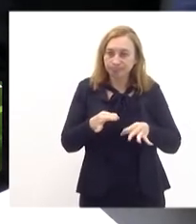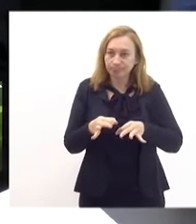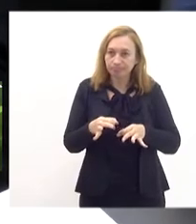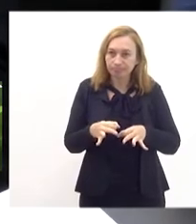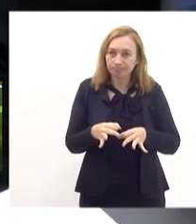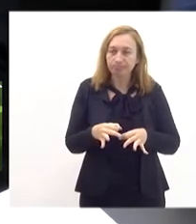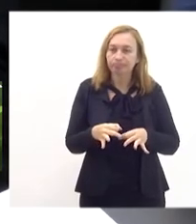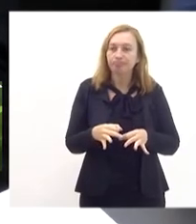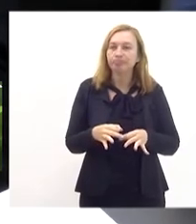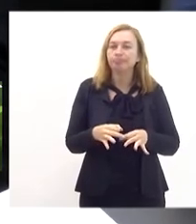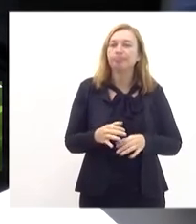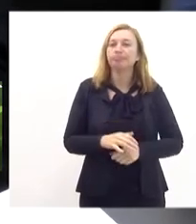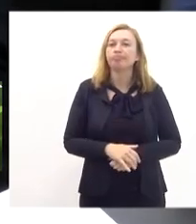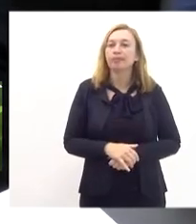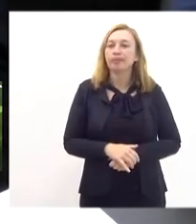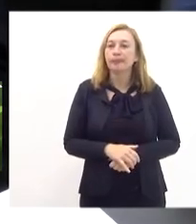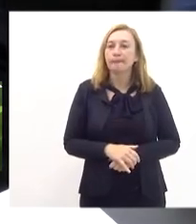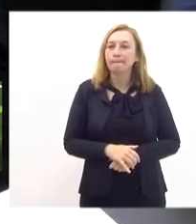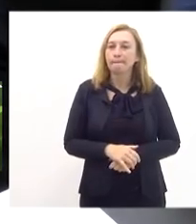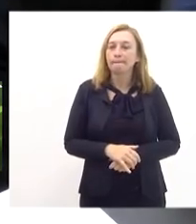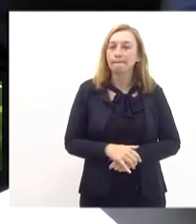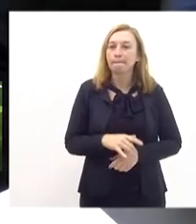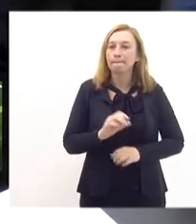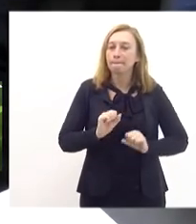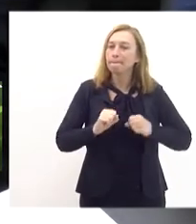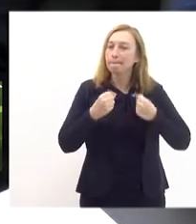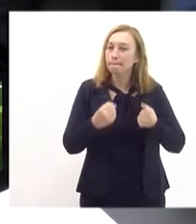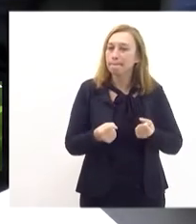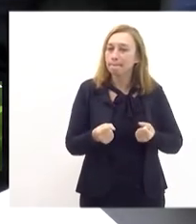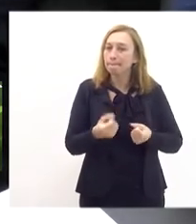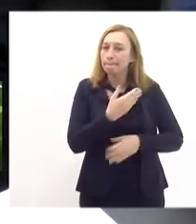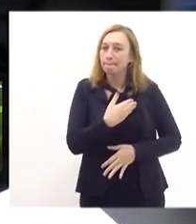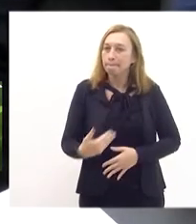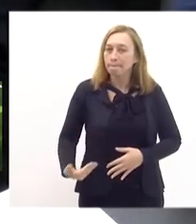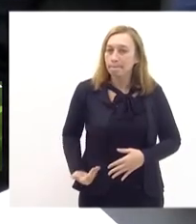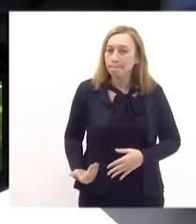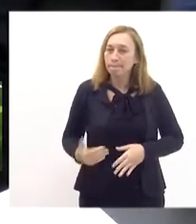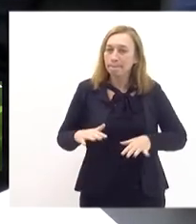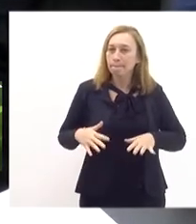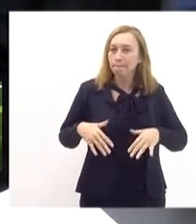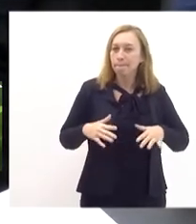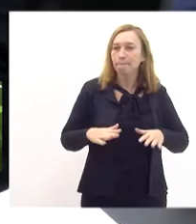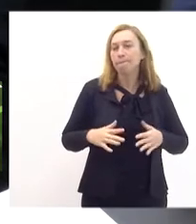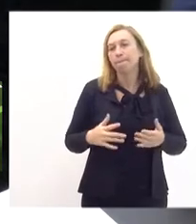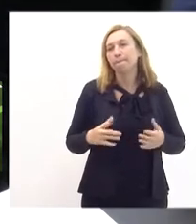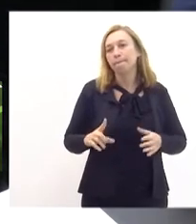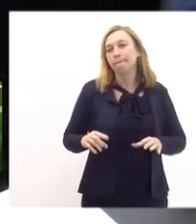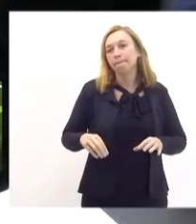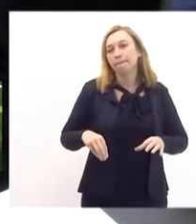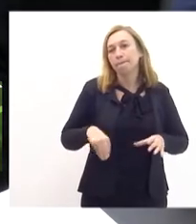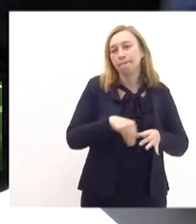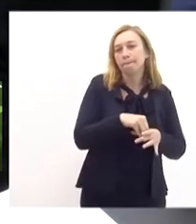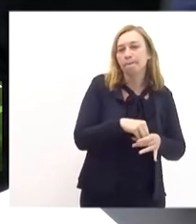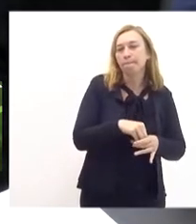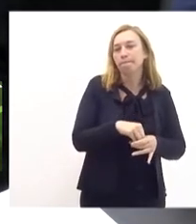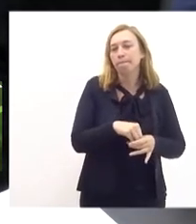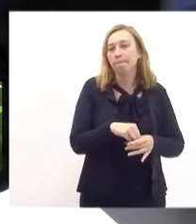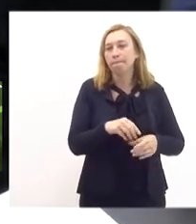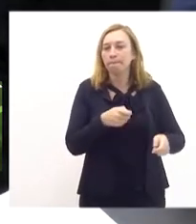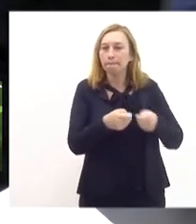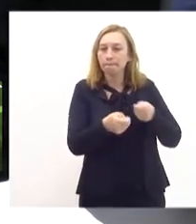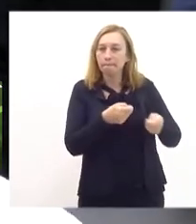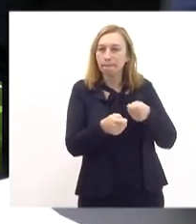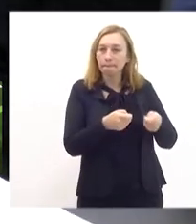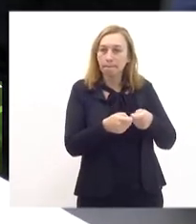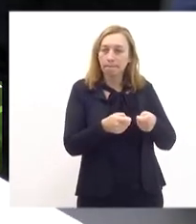adequação e proporcionalidade e fortalecimento da governança com a implementação de medidas que controlem e avaliem os